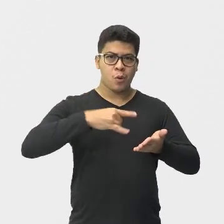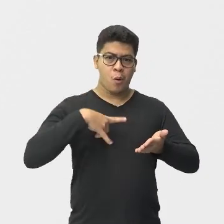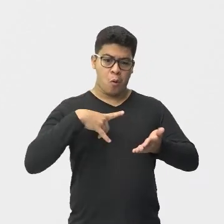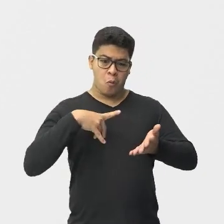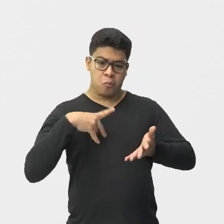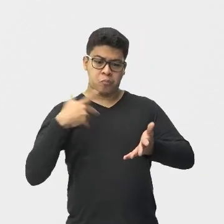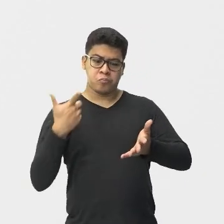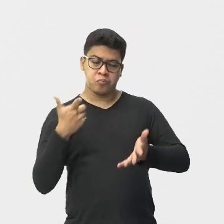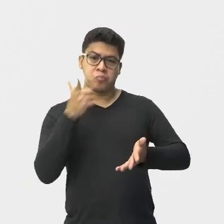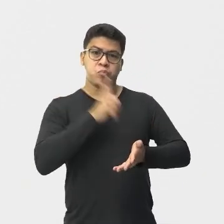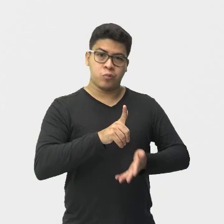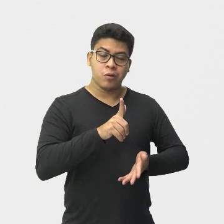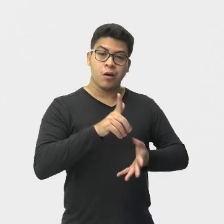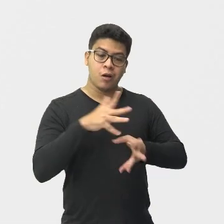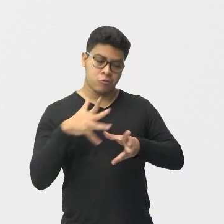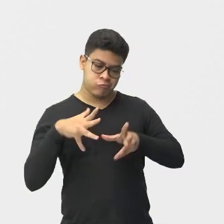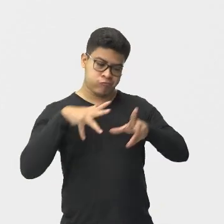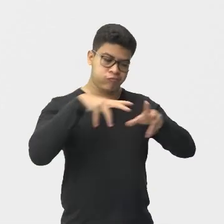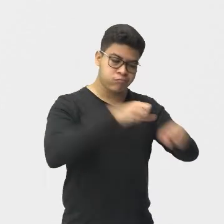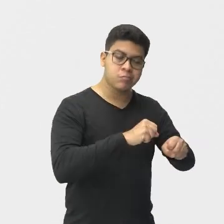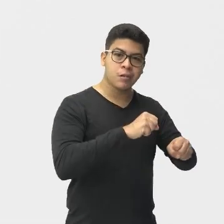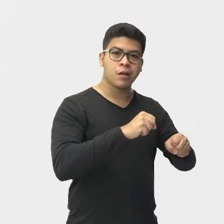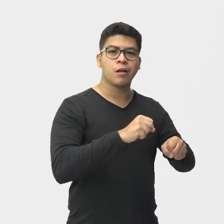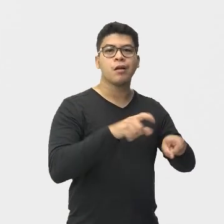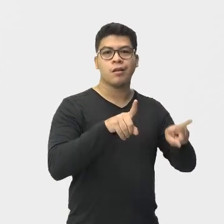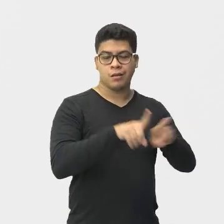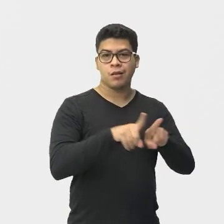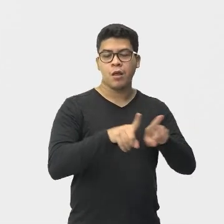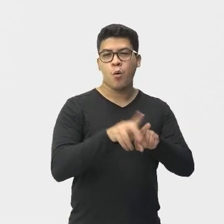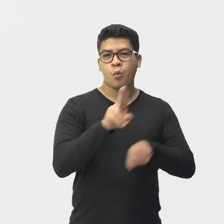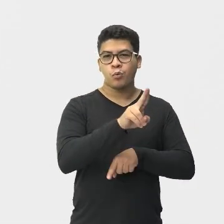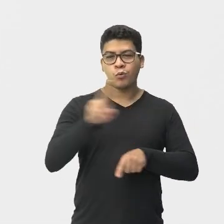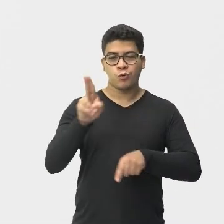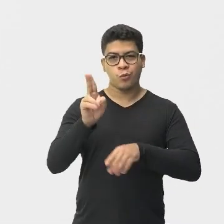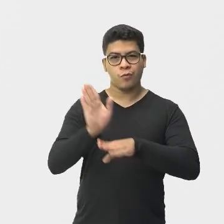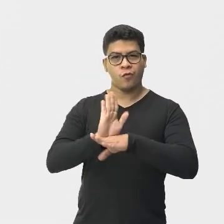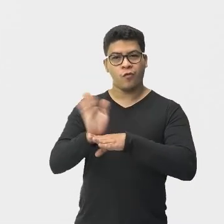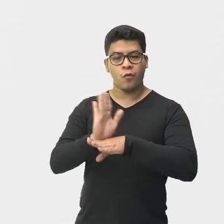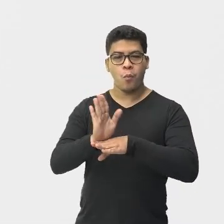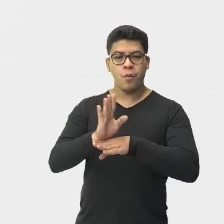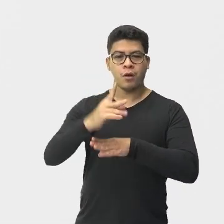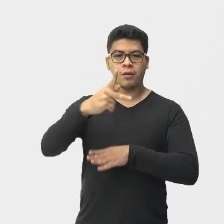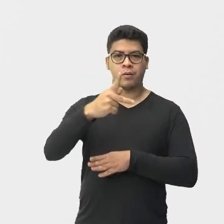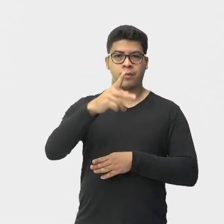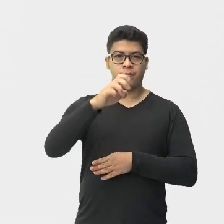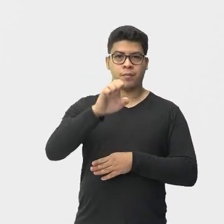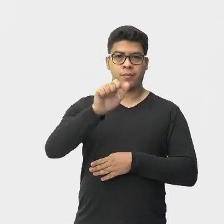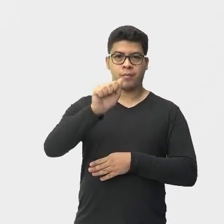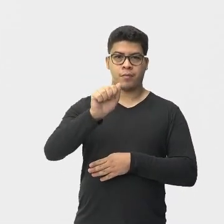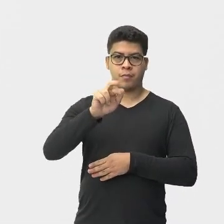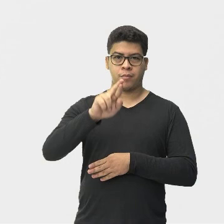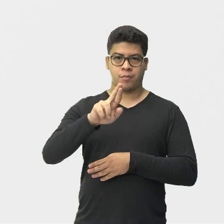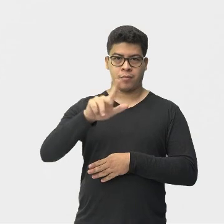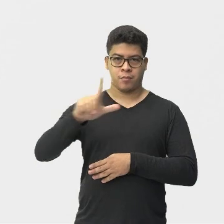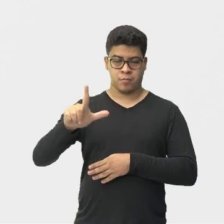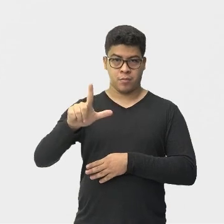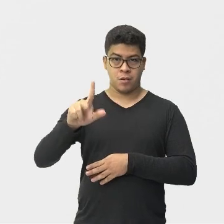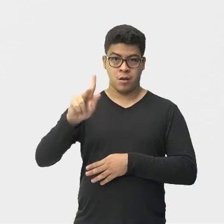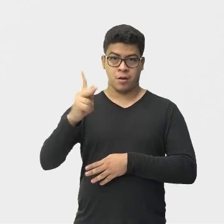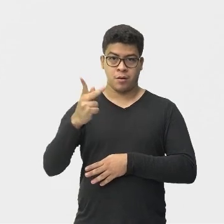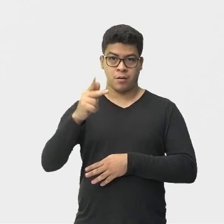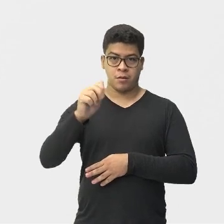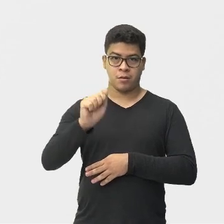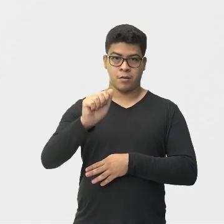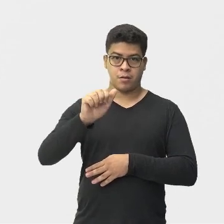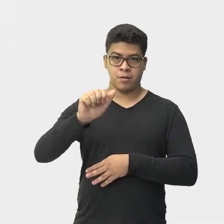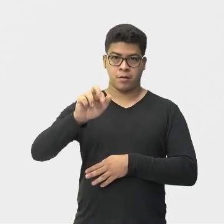filme super conhecido, né, que tem esse nome, Pearl Harbor, e que você vê no momento do ataque, um dos personagens